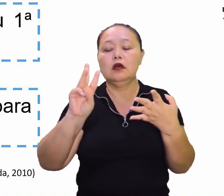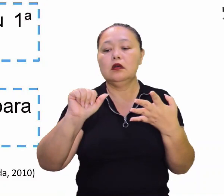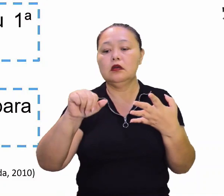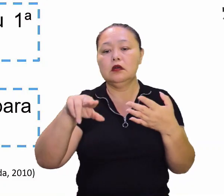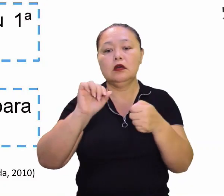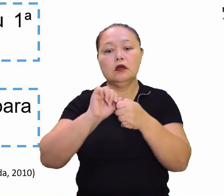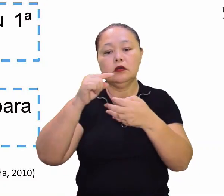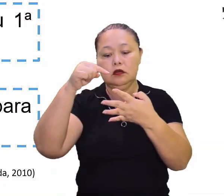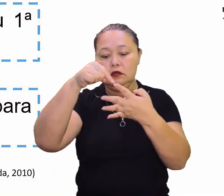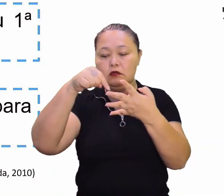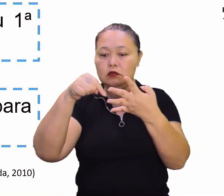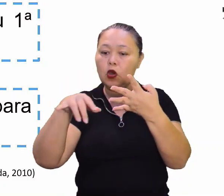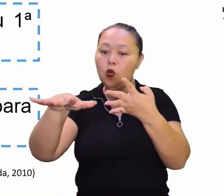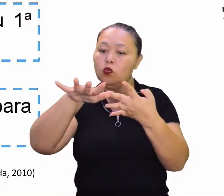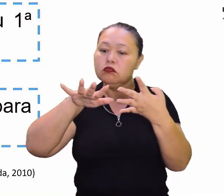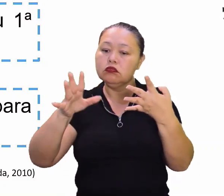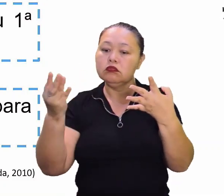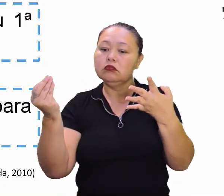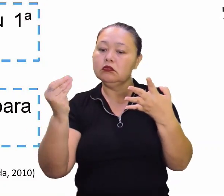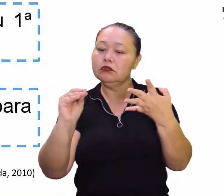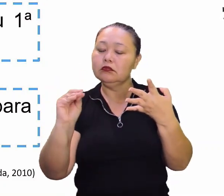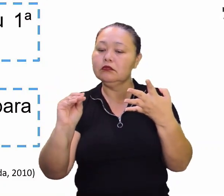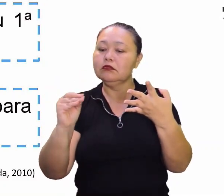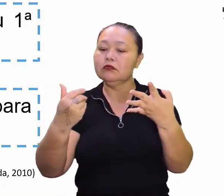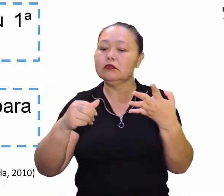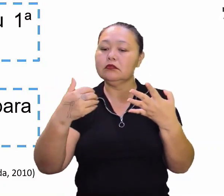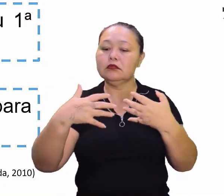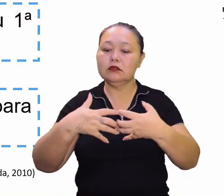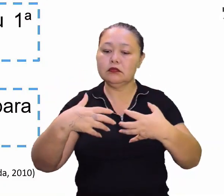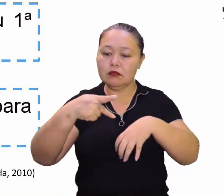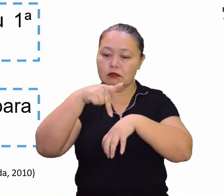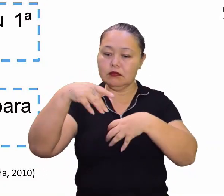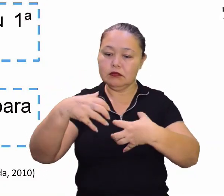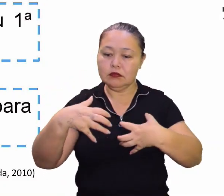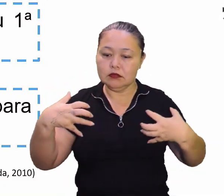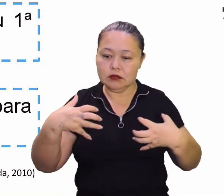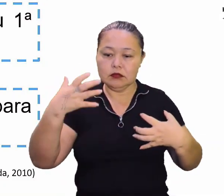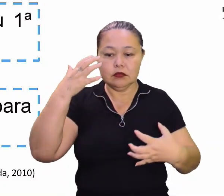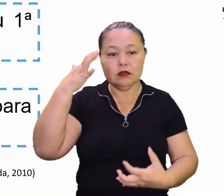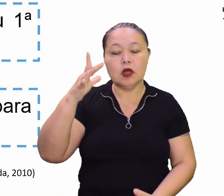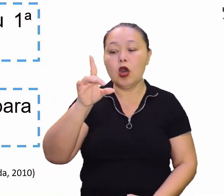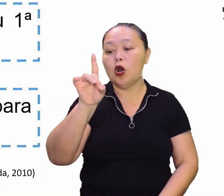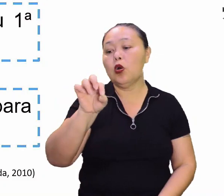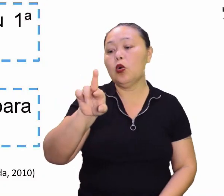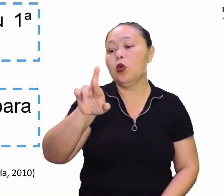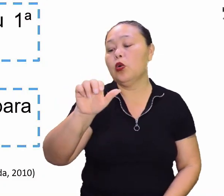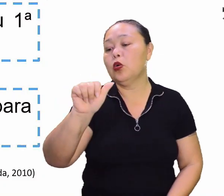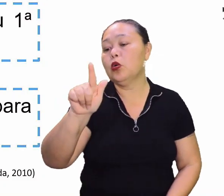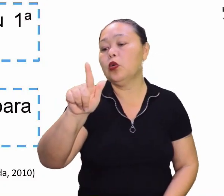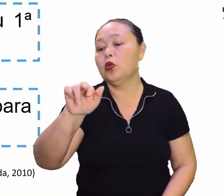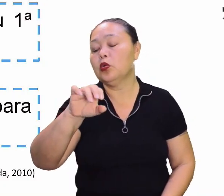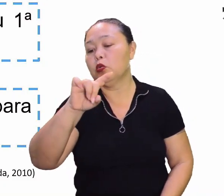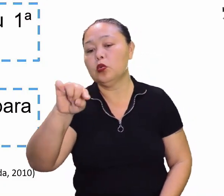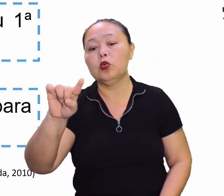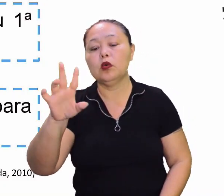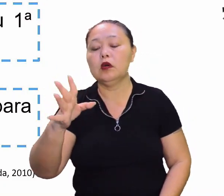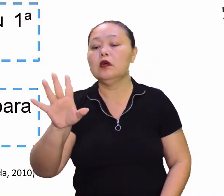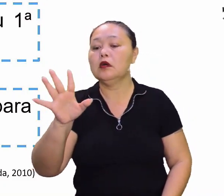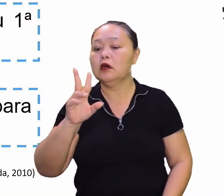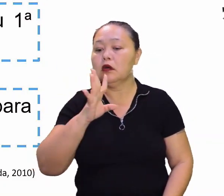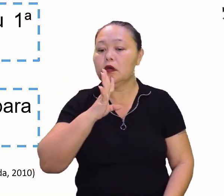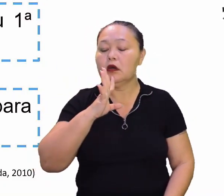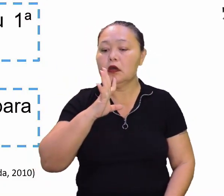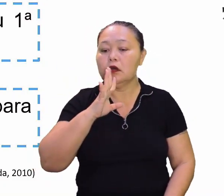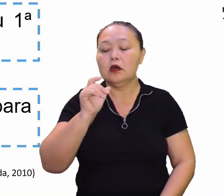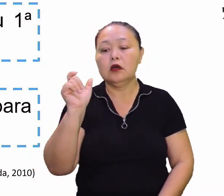essas 4 áreas o título de tigres asiáticos ou dragões asiáticos. Galera, comumente a gente vai